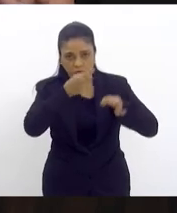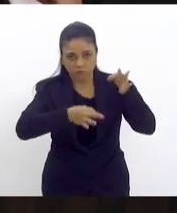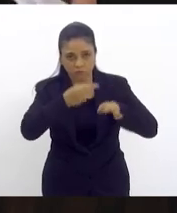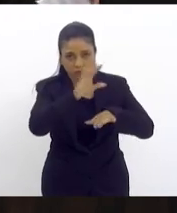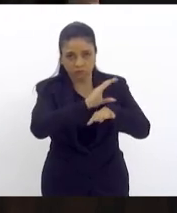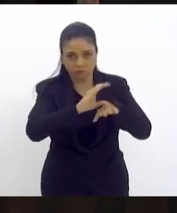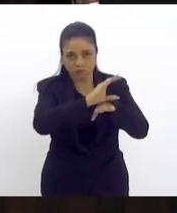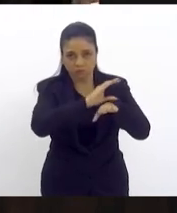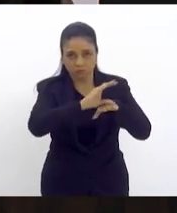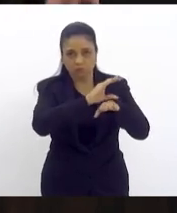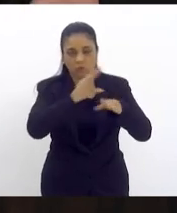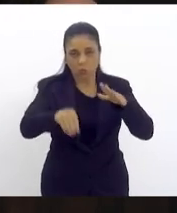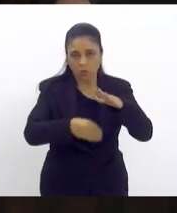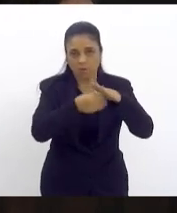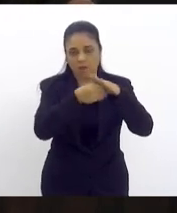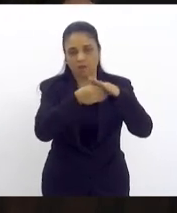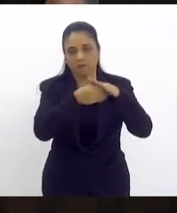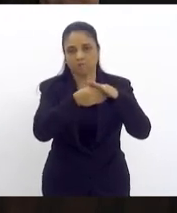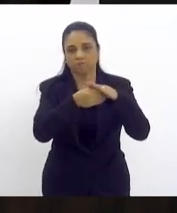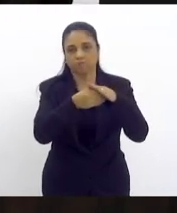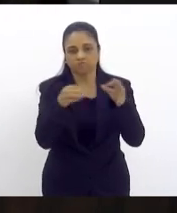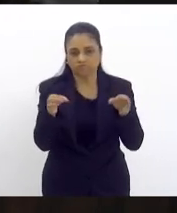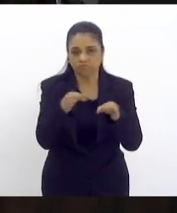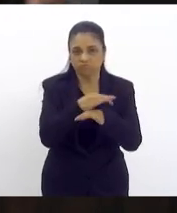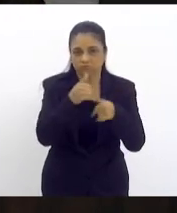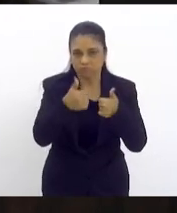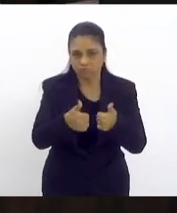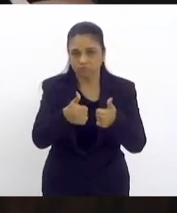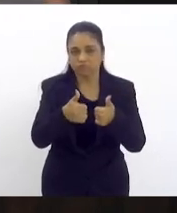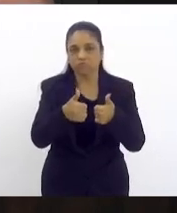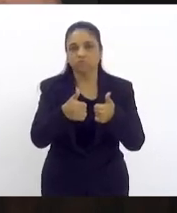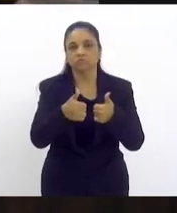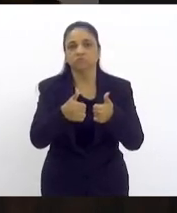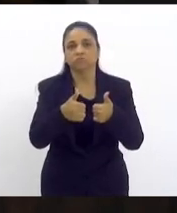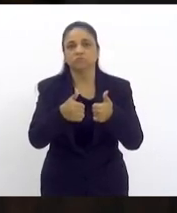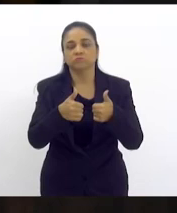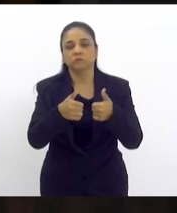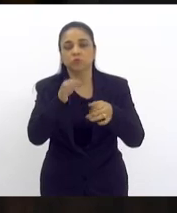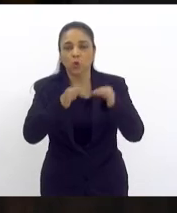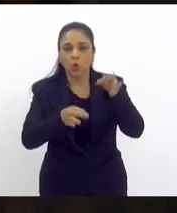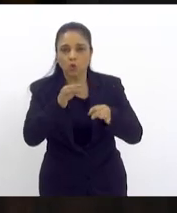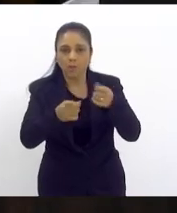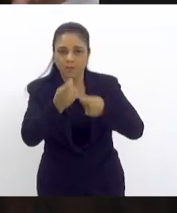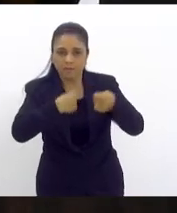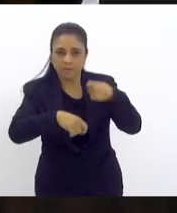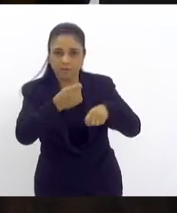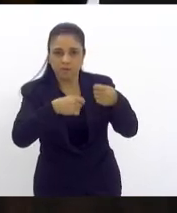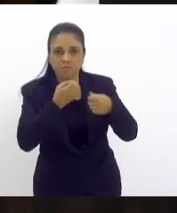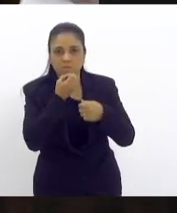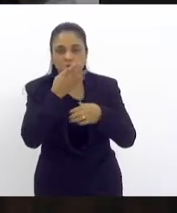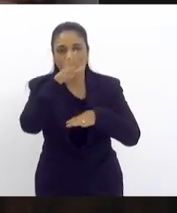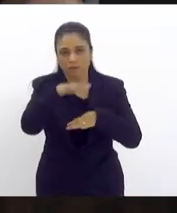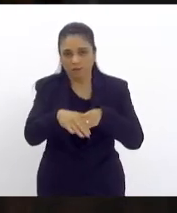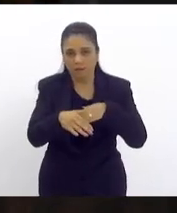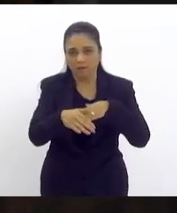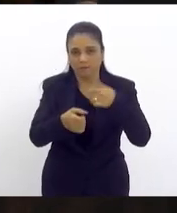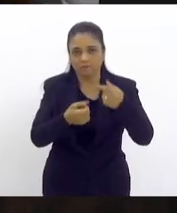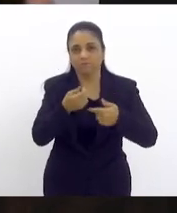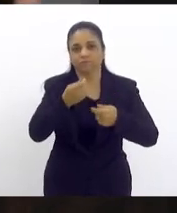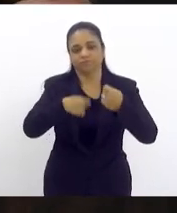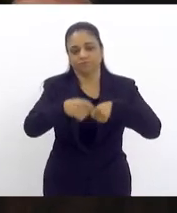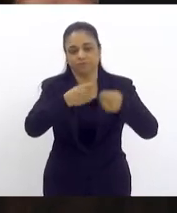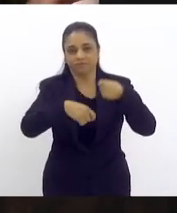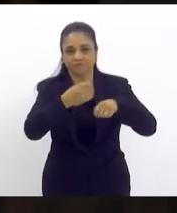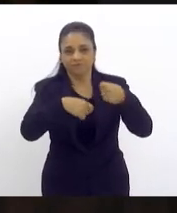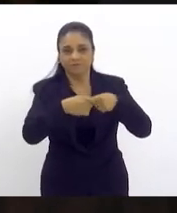constitucionalidade com emendas concluindo por substitutivo de Economia Indústria e Comércio favorável com